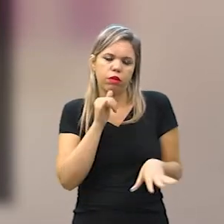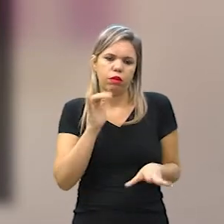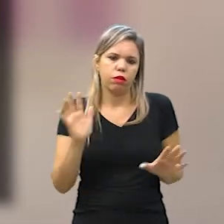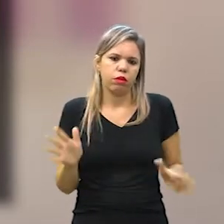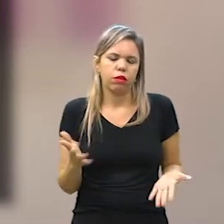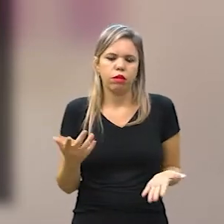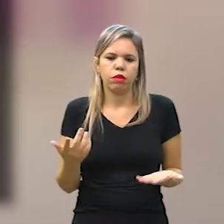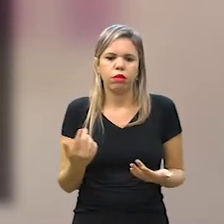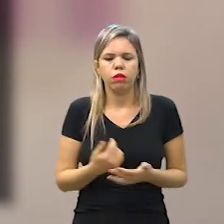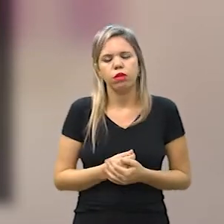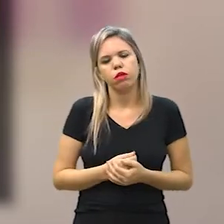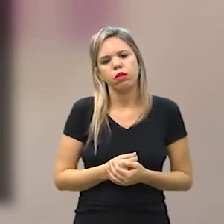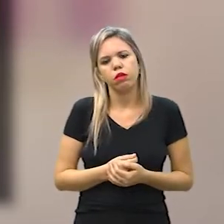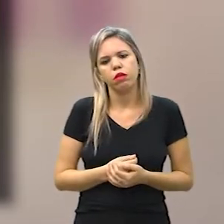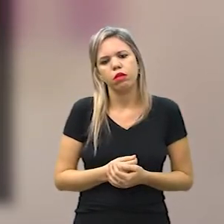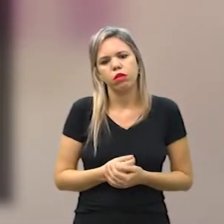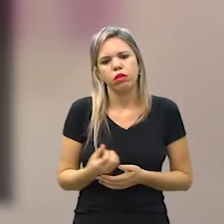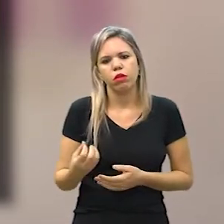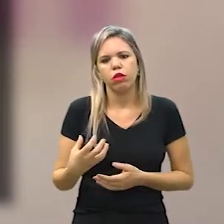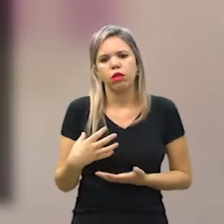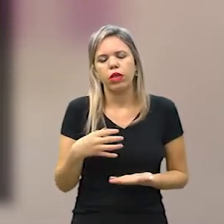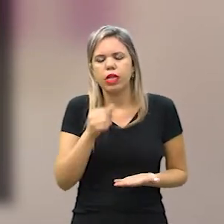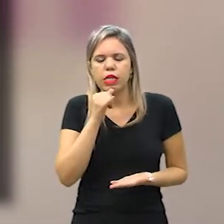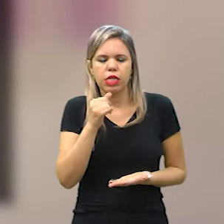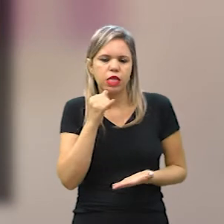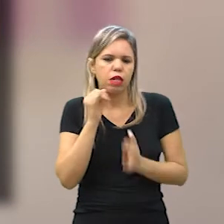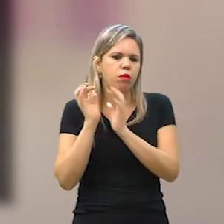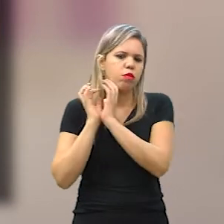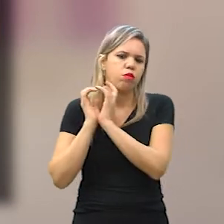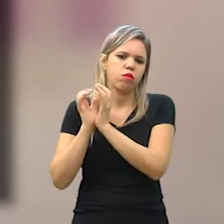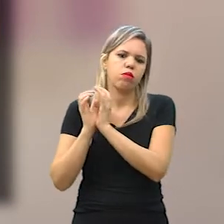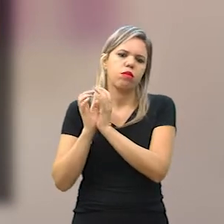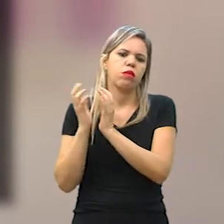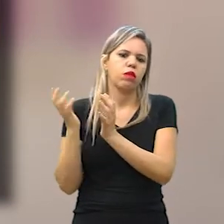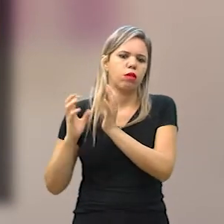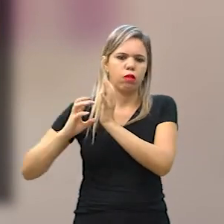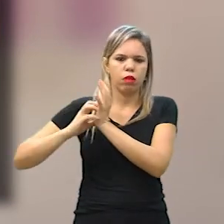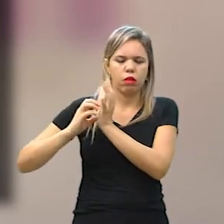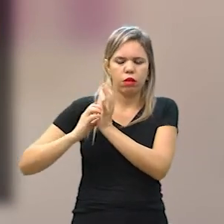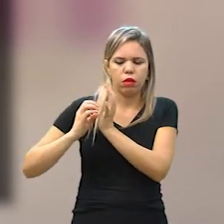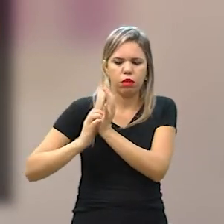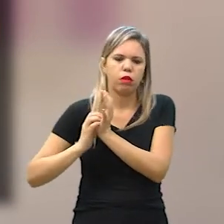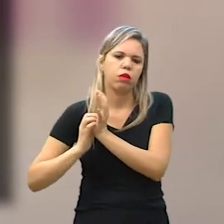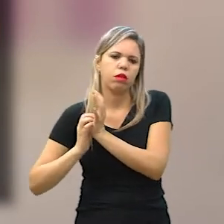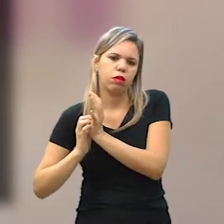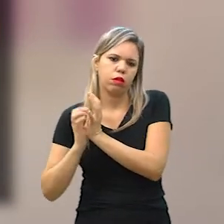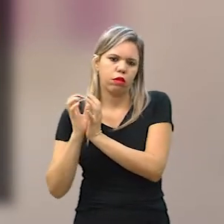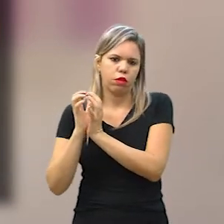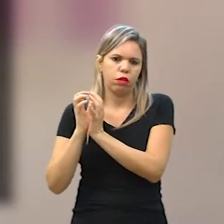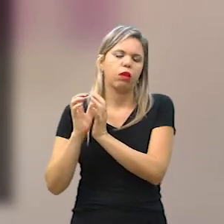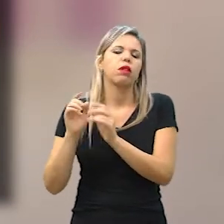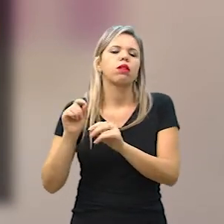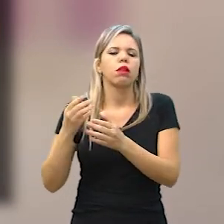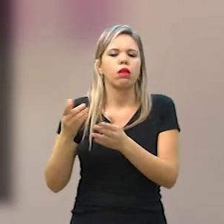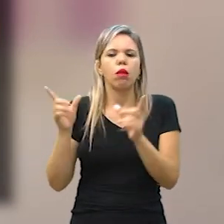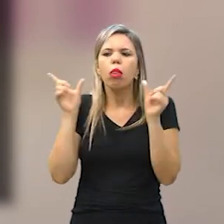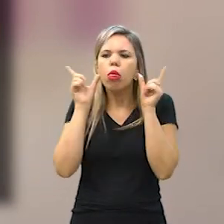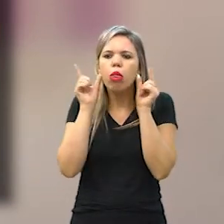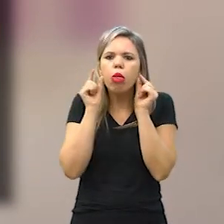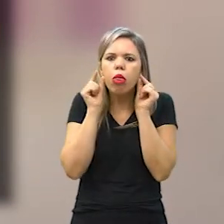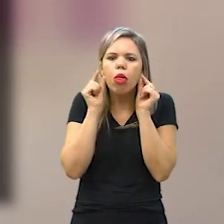sequelas, tá? Então, como é uma região nobre que é atingida, né, que é o caso do encéfalo, você pode ter